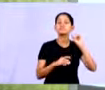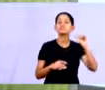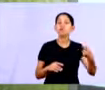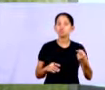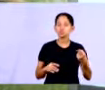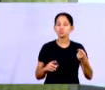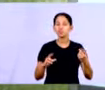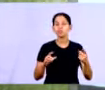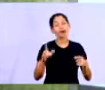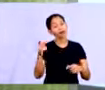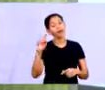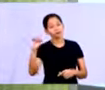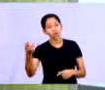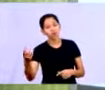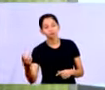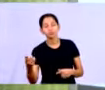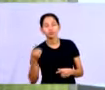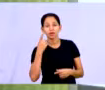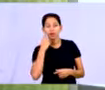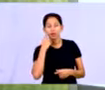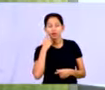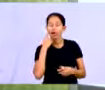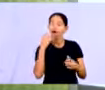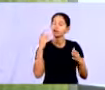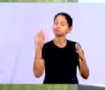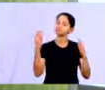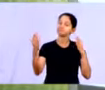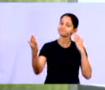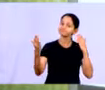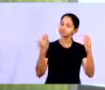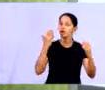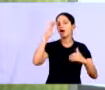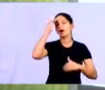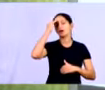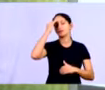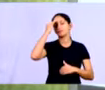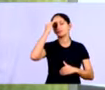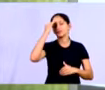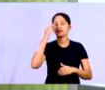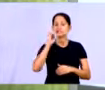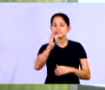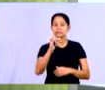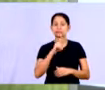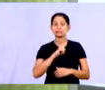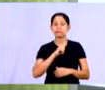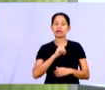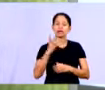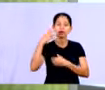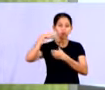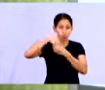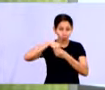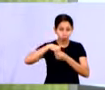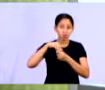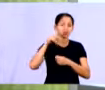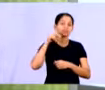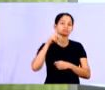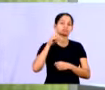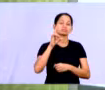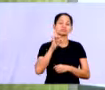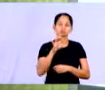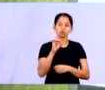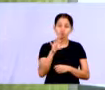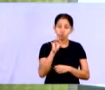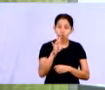e a Denise ia ganhar 1.000. Então a gente começa a ter um parâmetro assim de entendimento, que se esse dinheiro estivesse aplicado, na perspectiva de